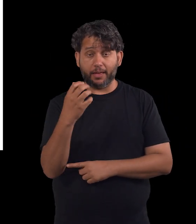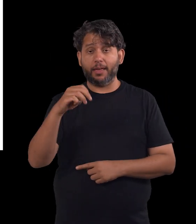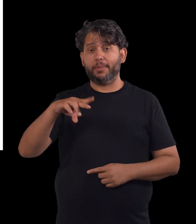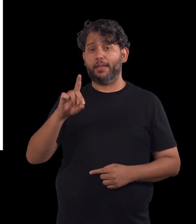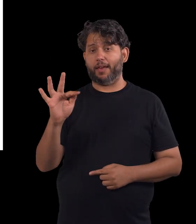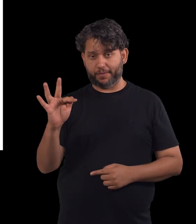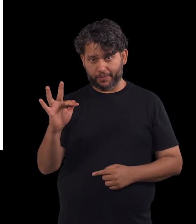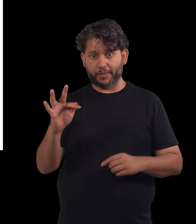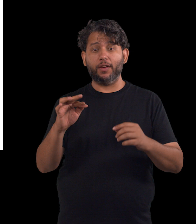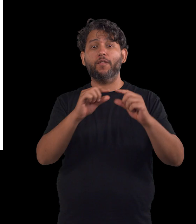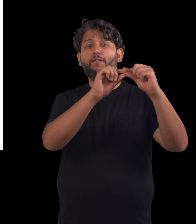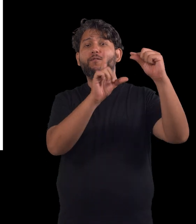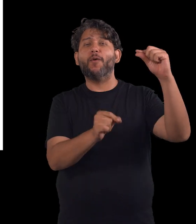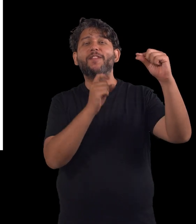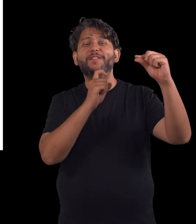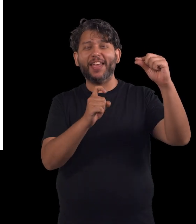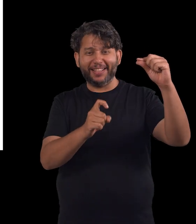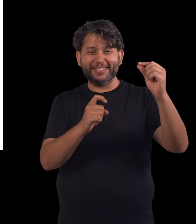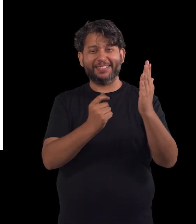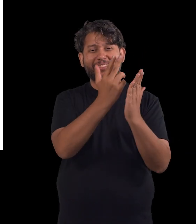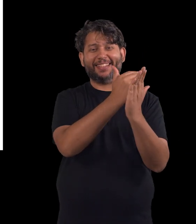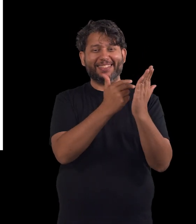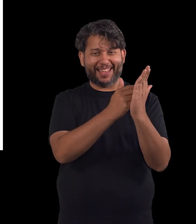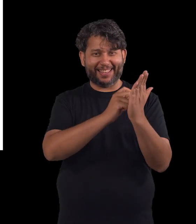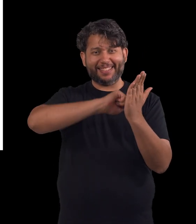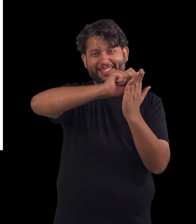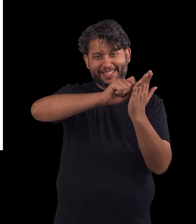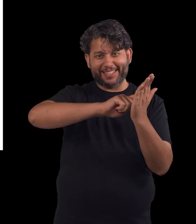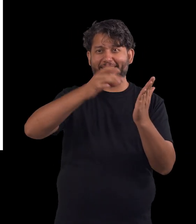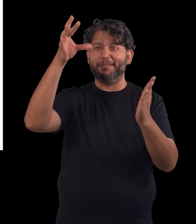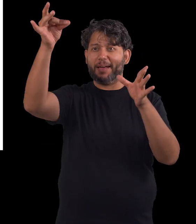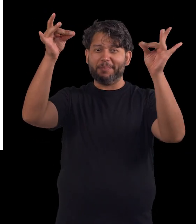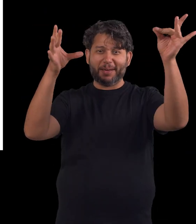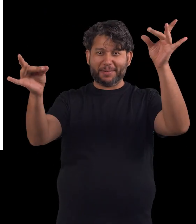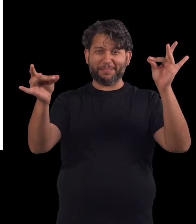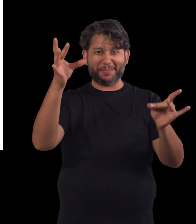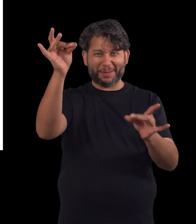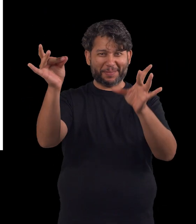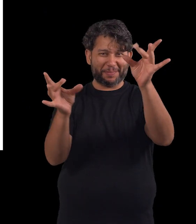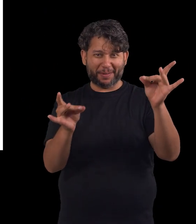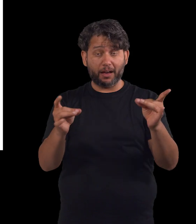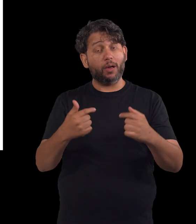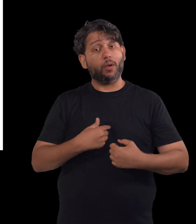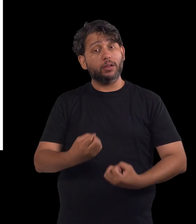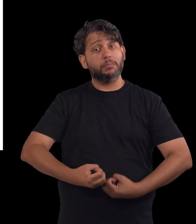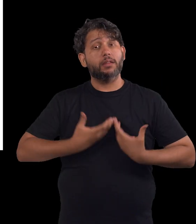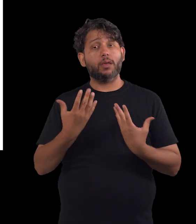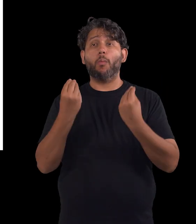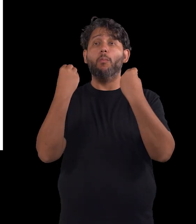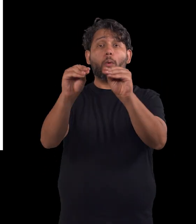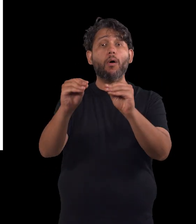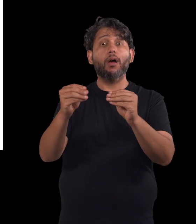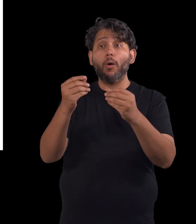estrutura de MDF e folhas em tons de verde para serem desenhadas, escritas e penduradas, cria um espaço de